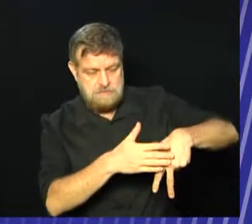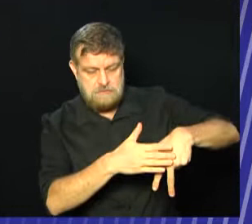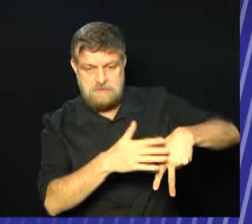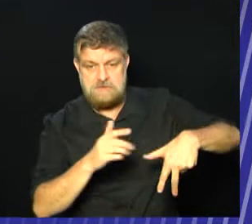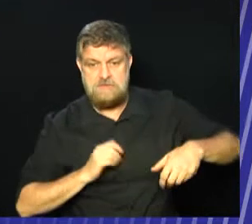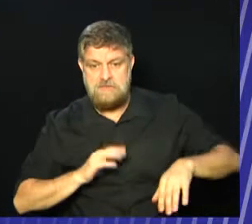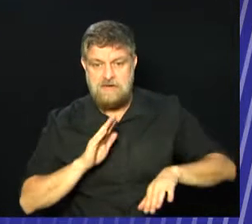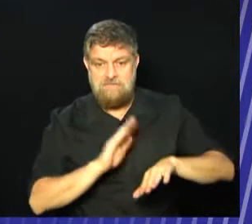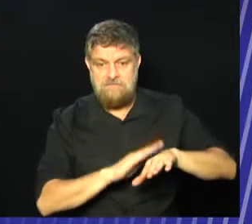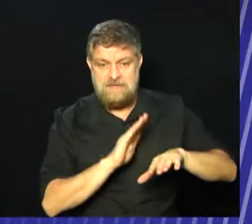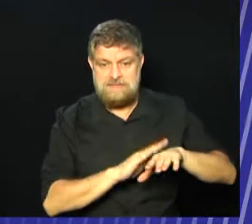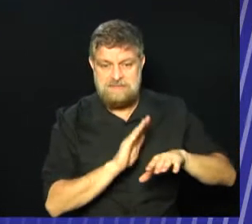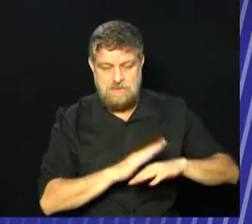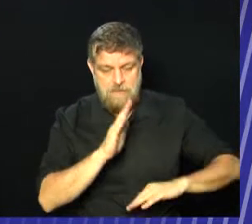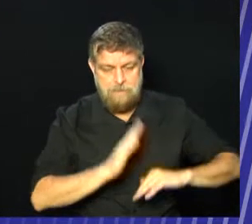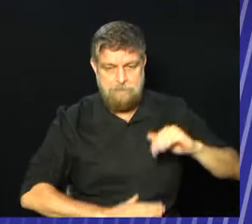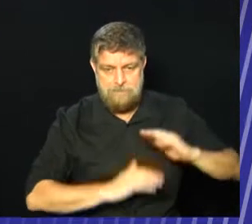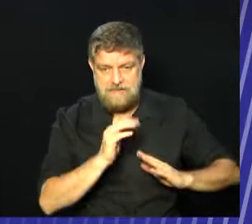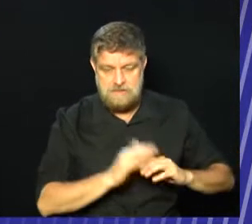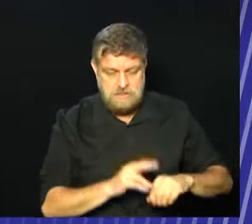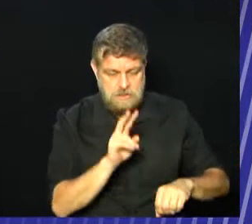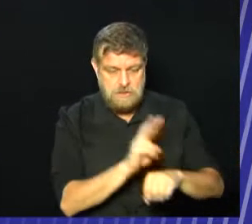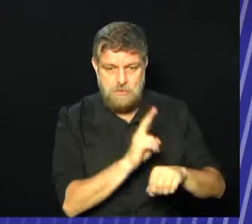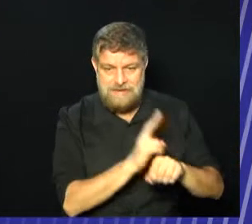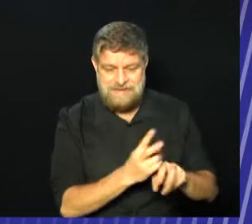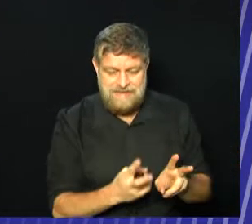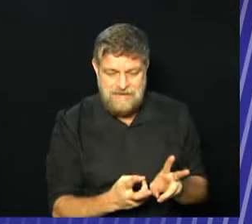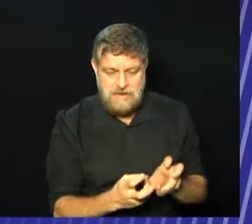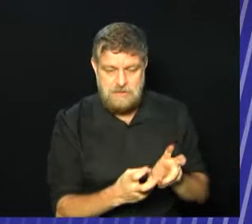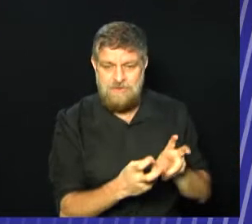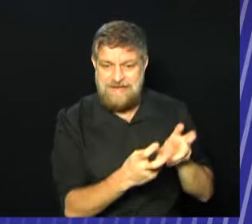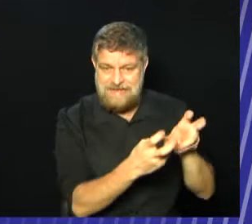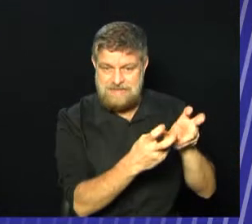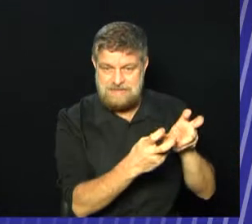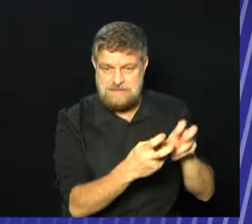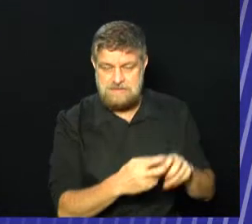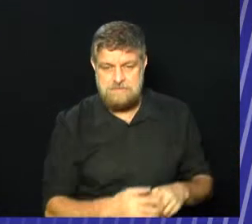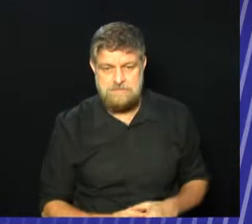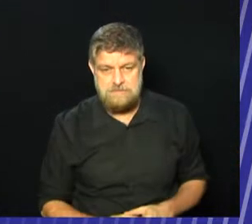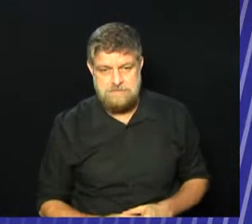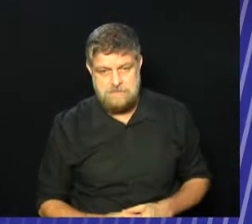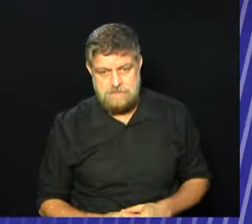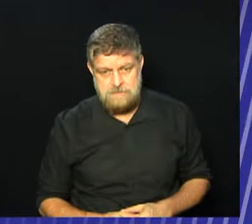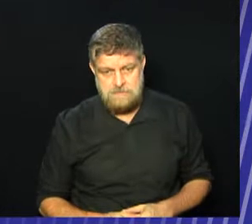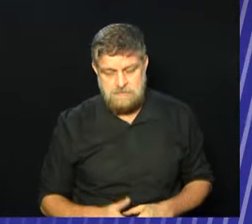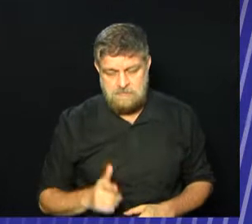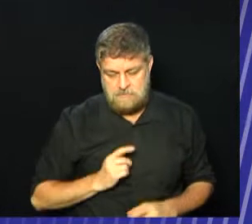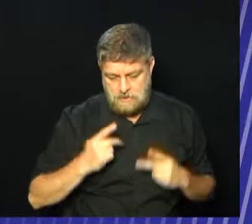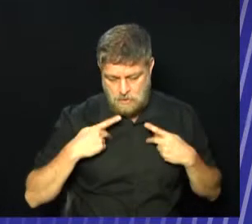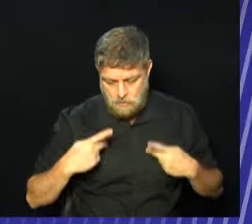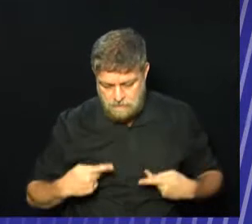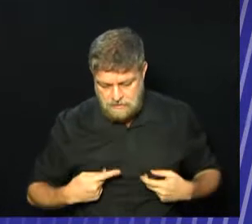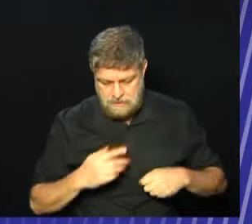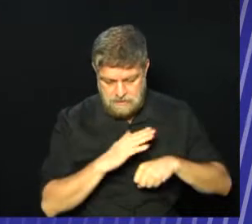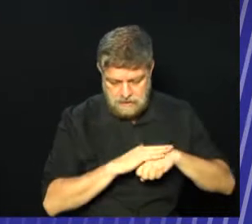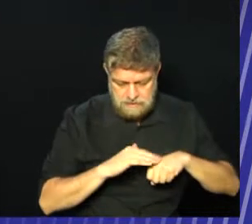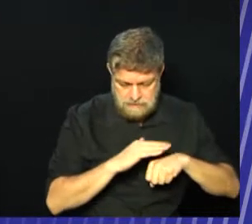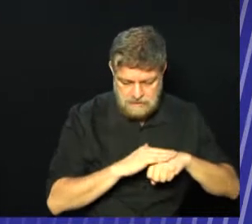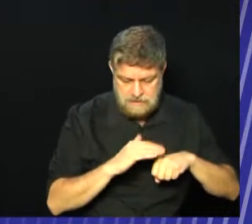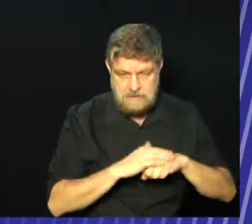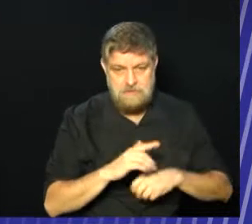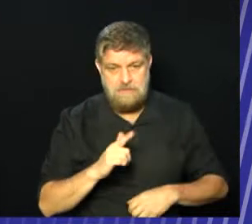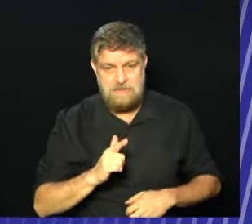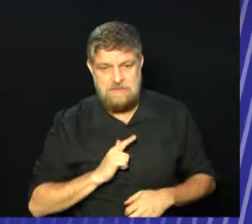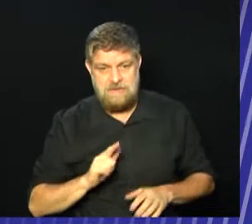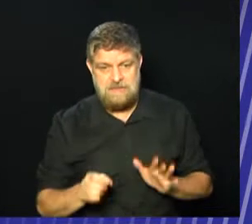oncologia realmente diferente. E isso é uma questão de humanidade, de carinho, de trazer